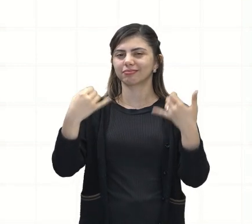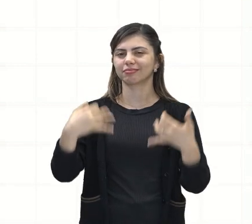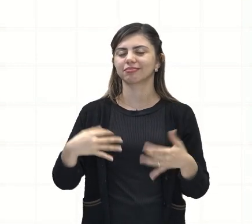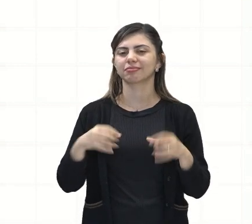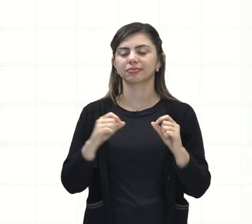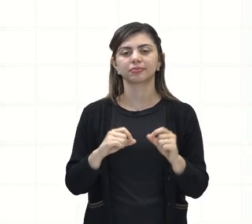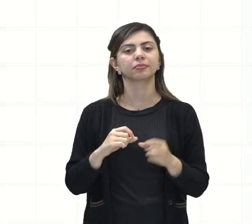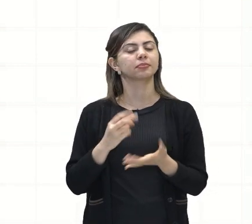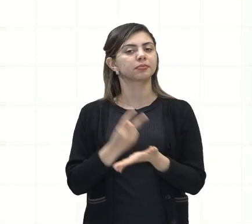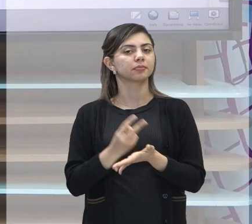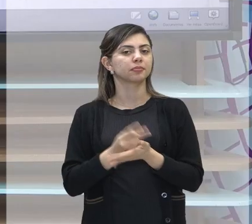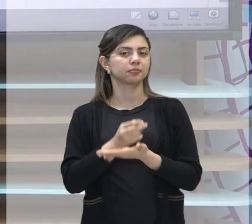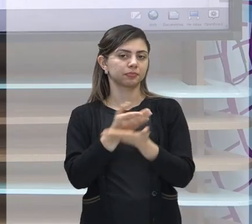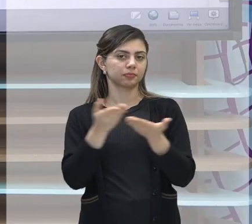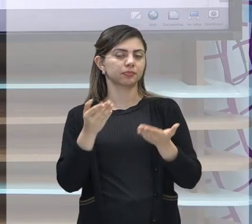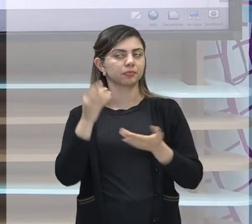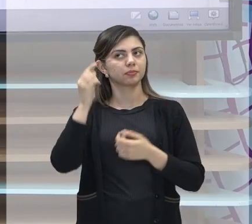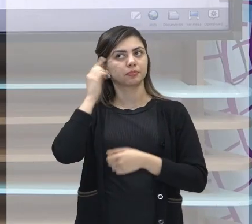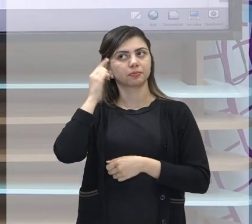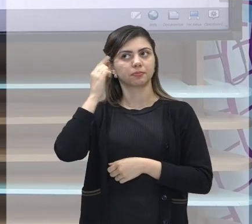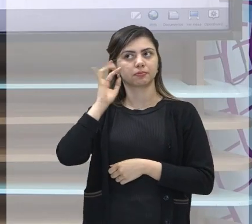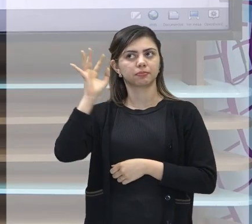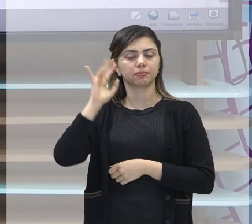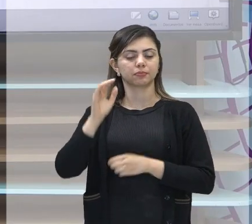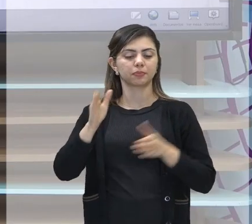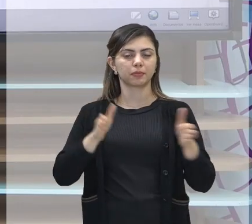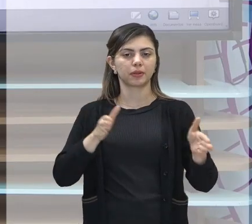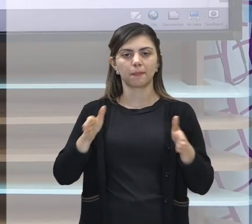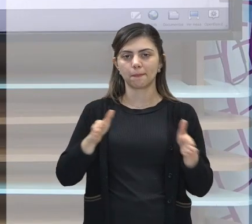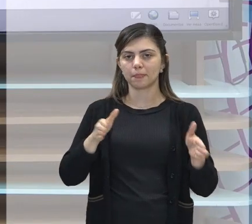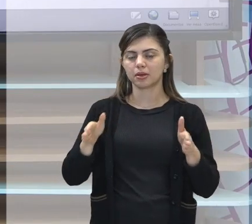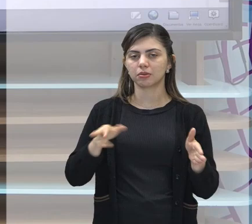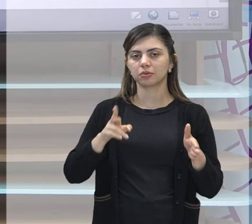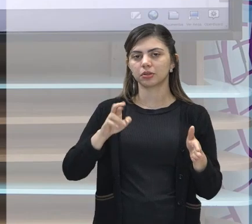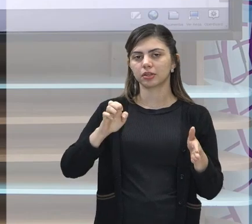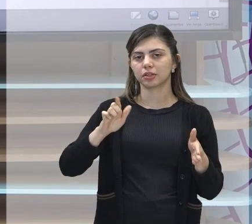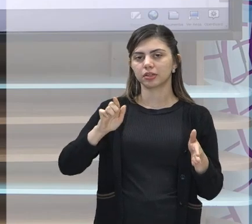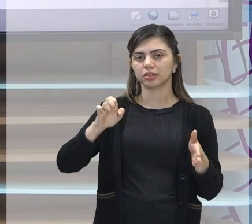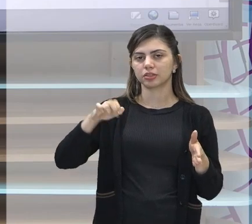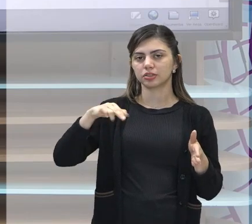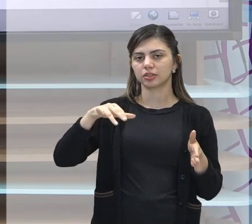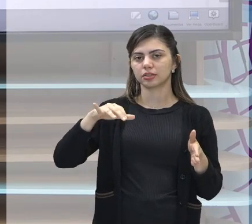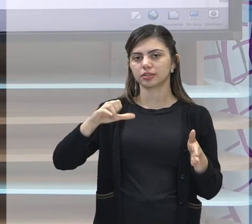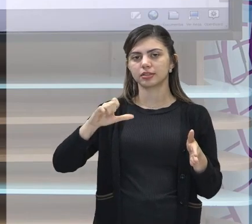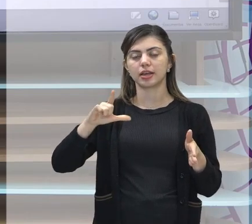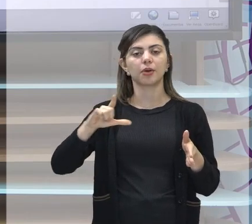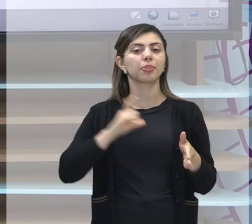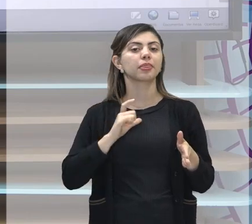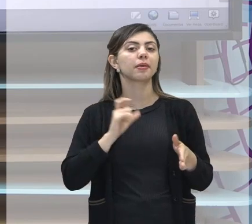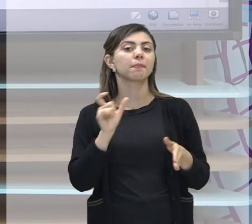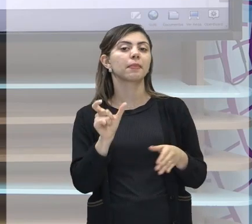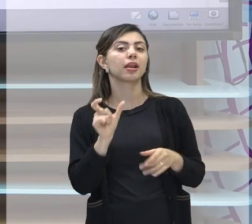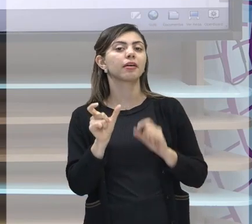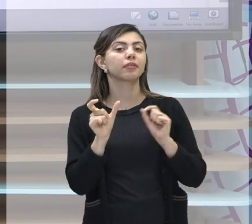toda vez que você pensar período regencial, qual é a palavra que vem?